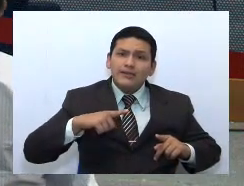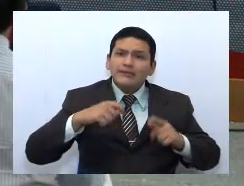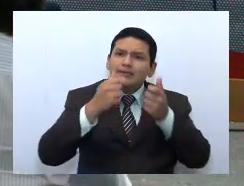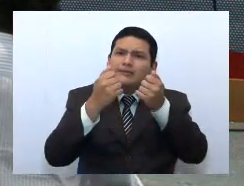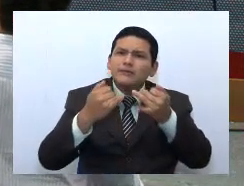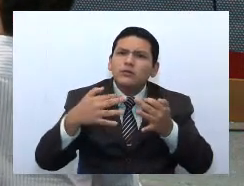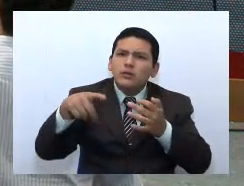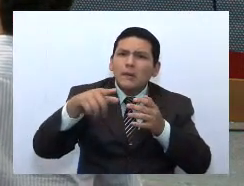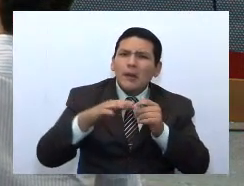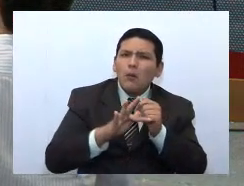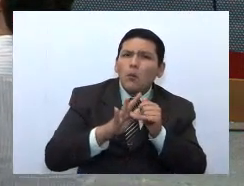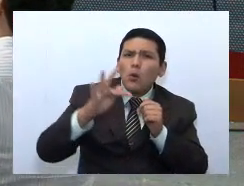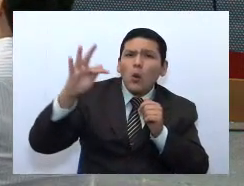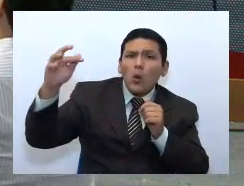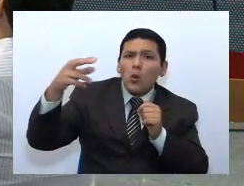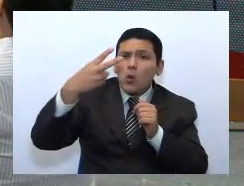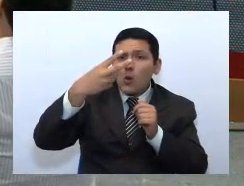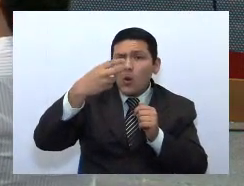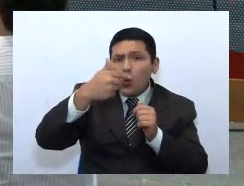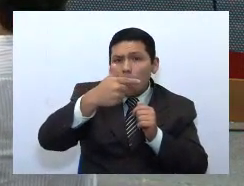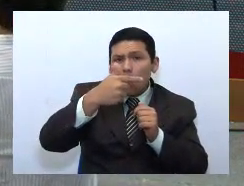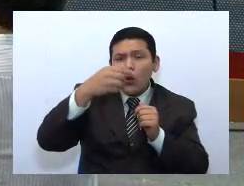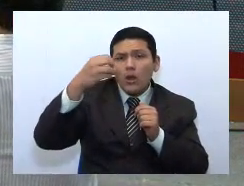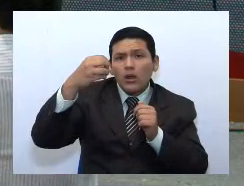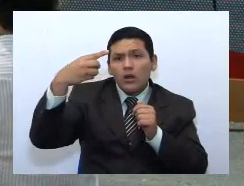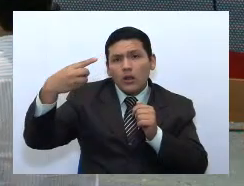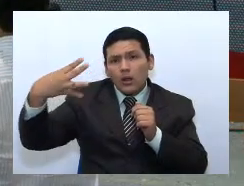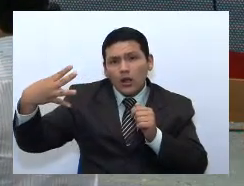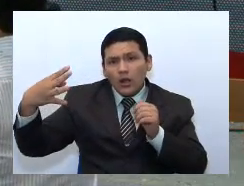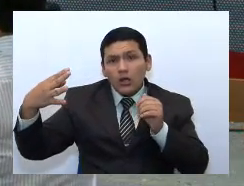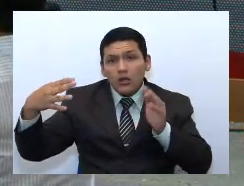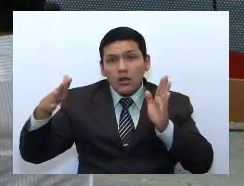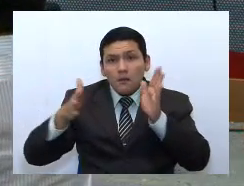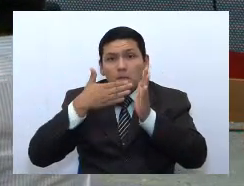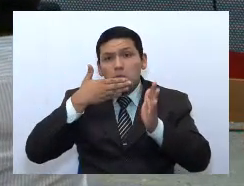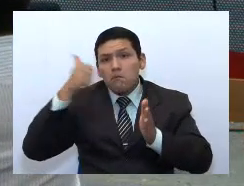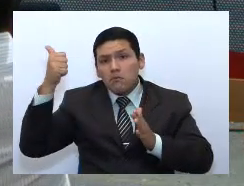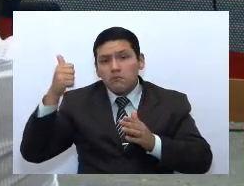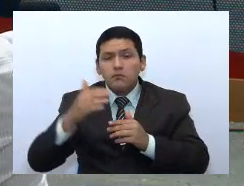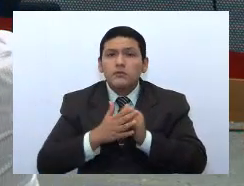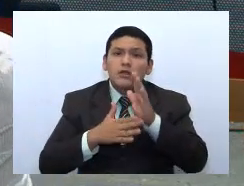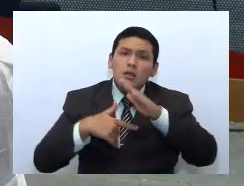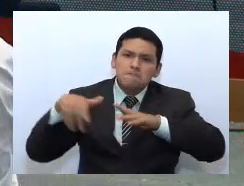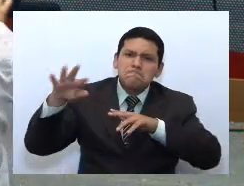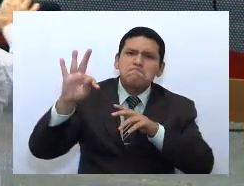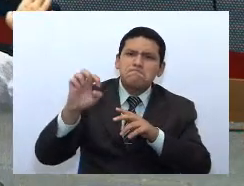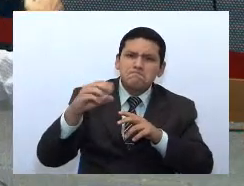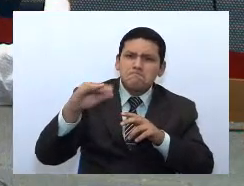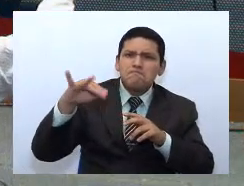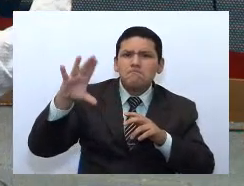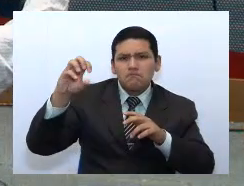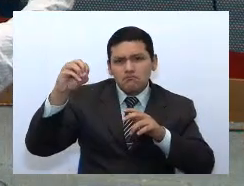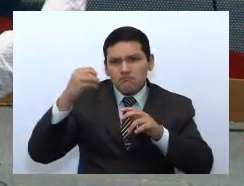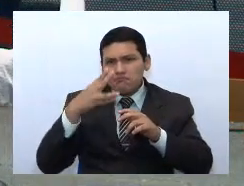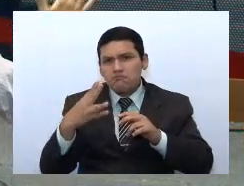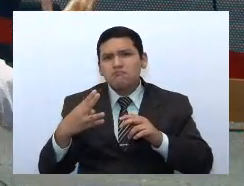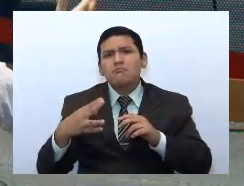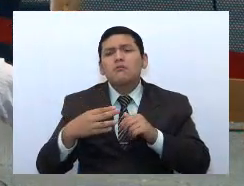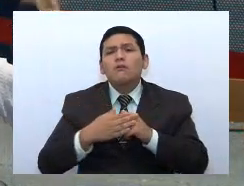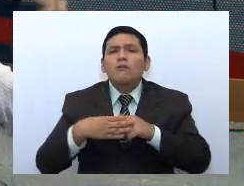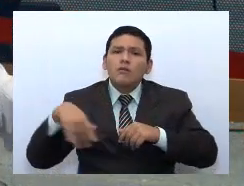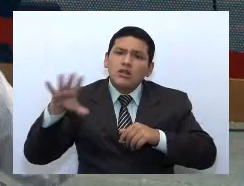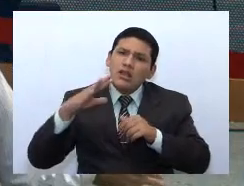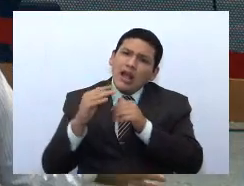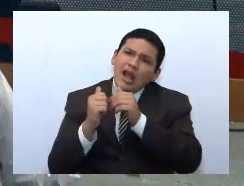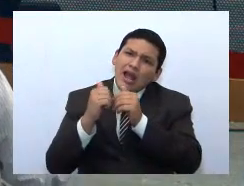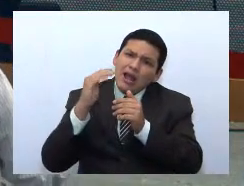para 2014. Nós vamos questionar, entendeu, Wagner, com todo o respeito técnico que é, os diretores técnicos, aqui eles vão dar informações